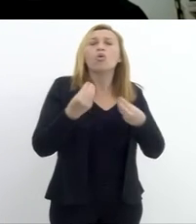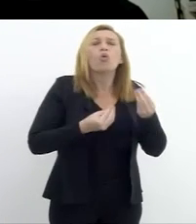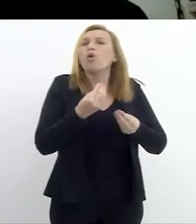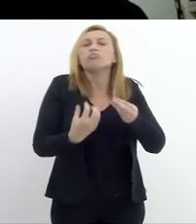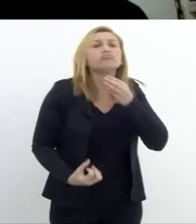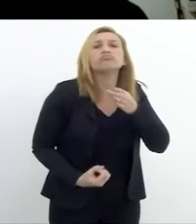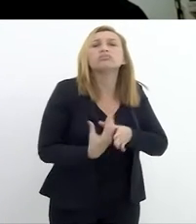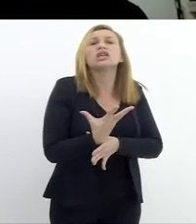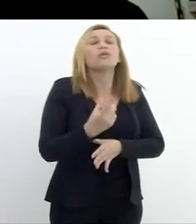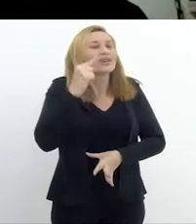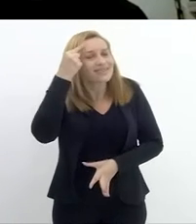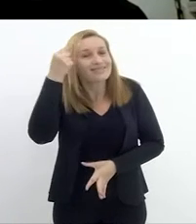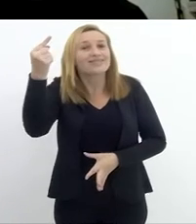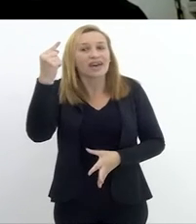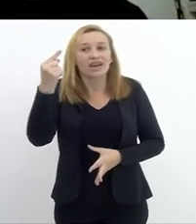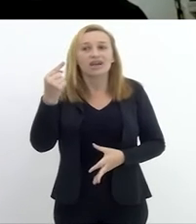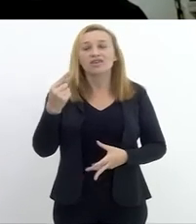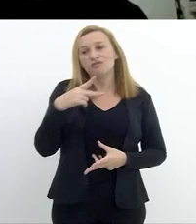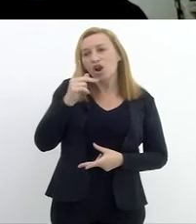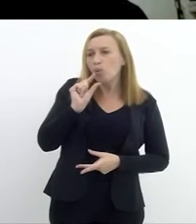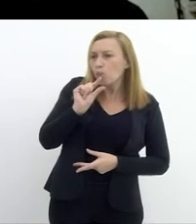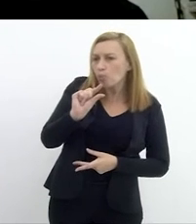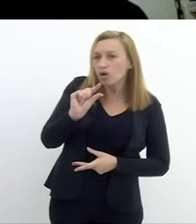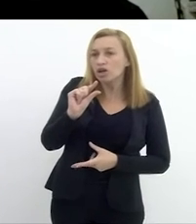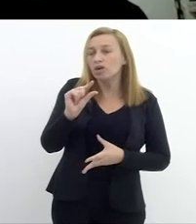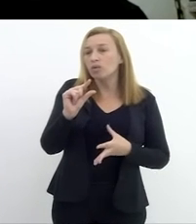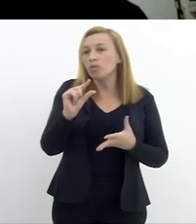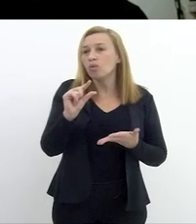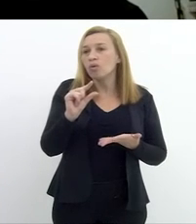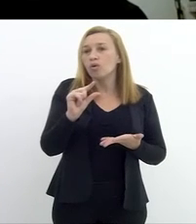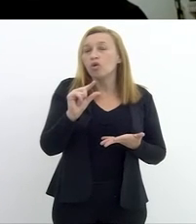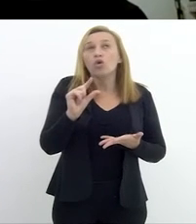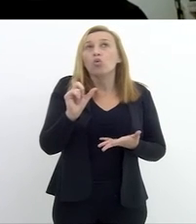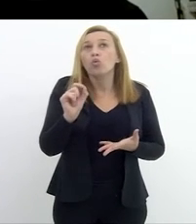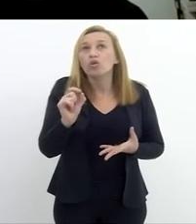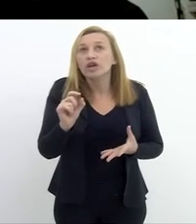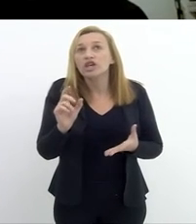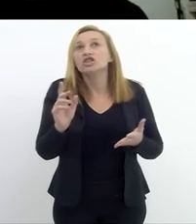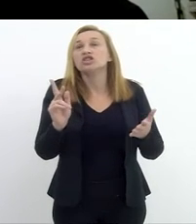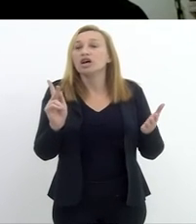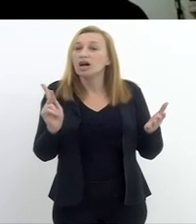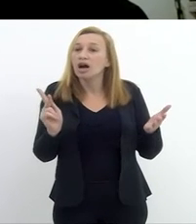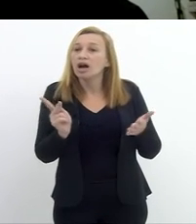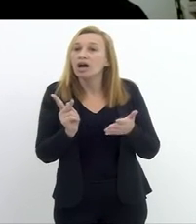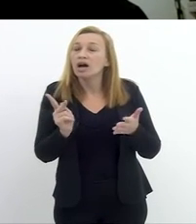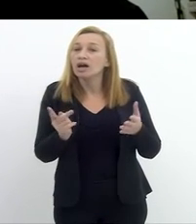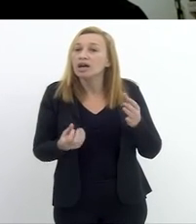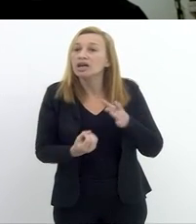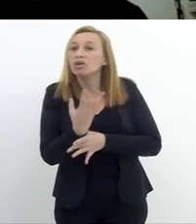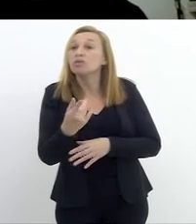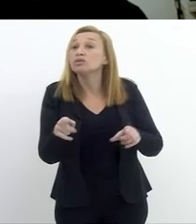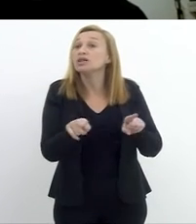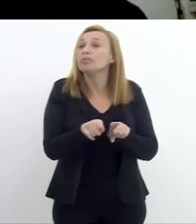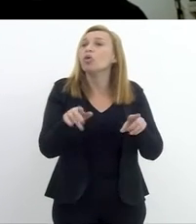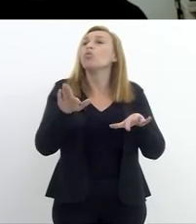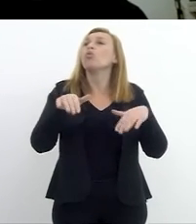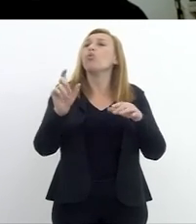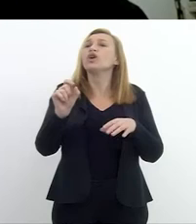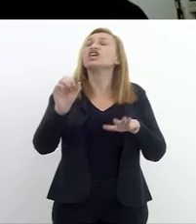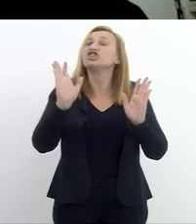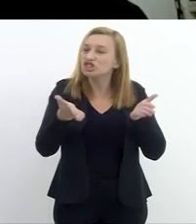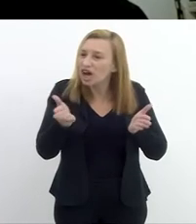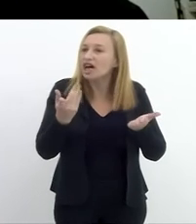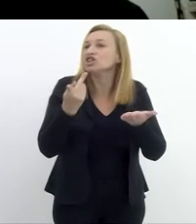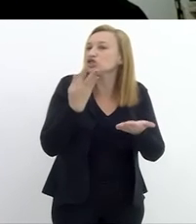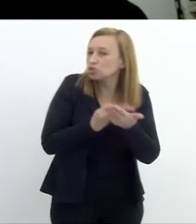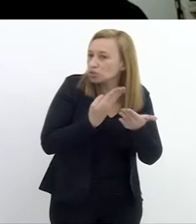surgiu essa ideia? Eu queria que você falasse um pouquinho sobre o que que já surgiu também de... O que já foi estudado, né?